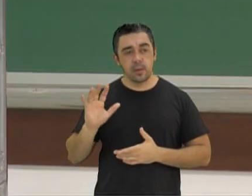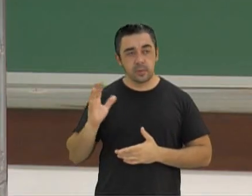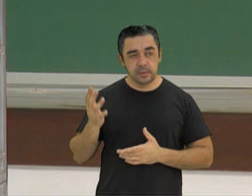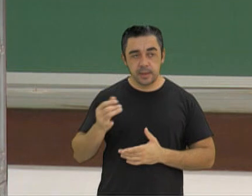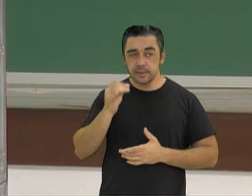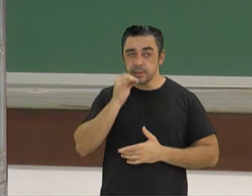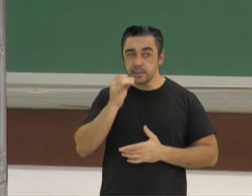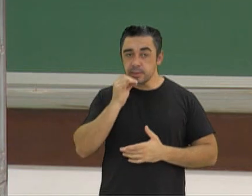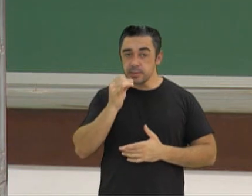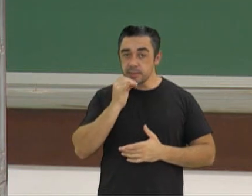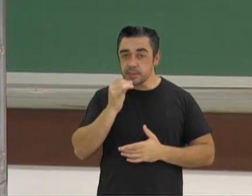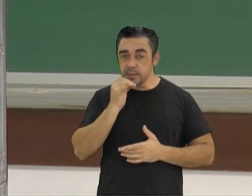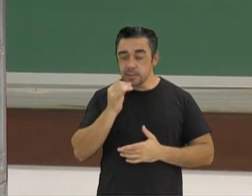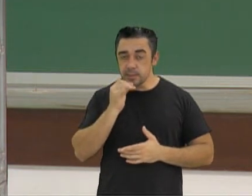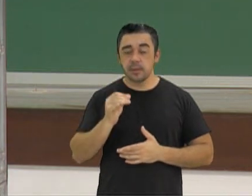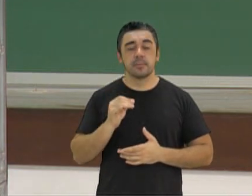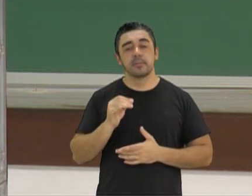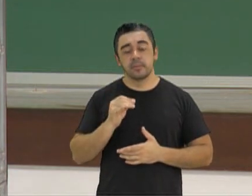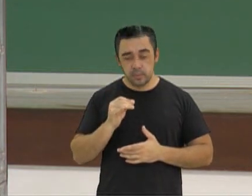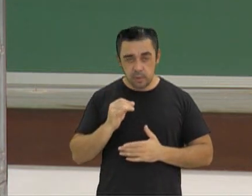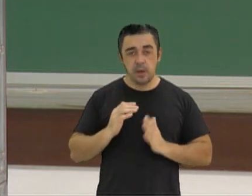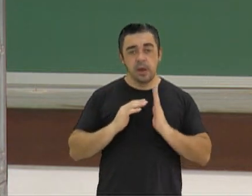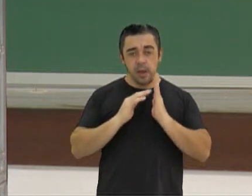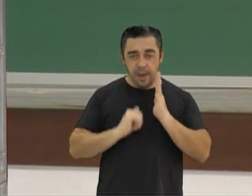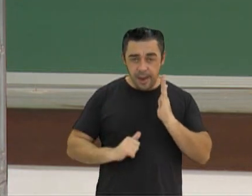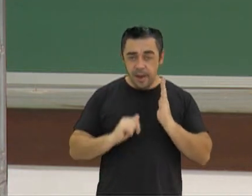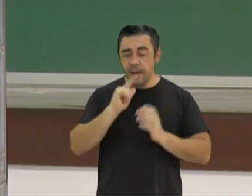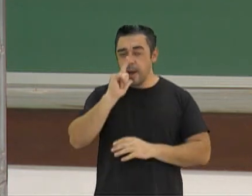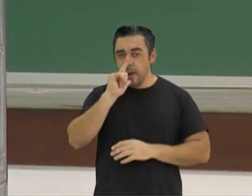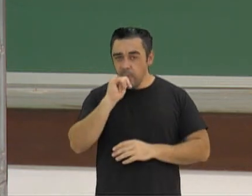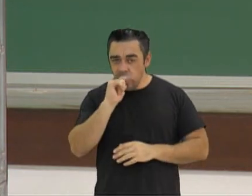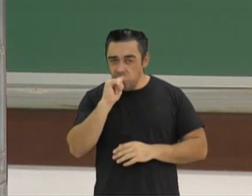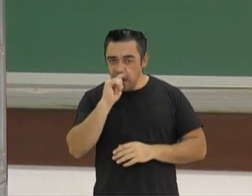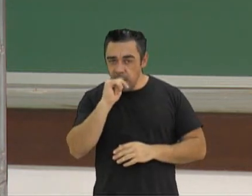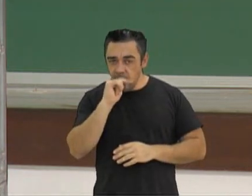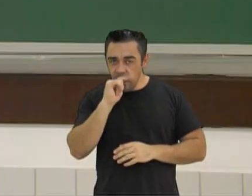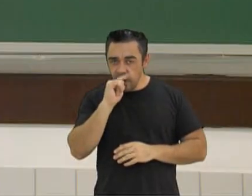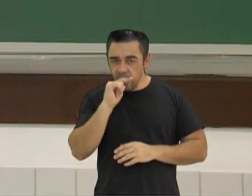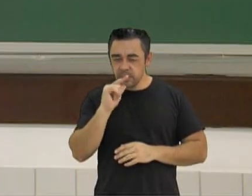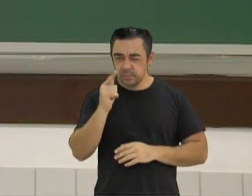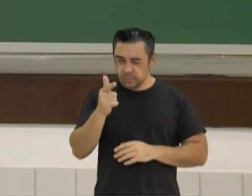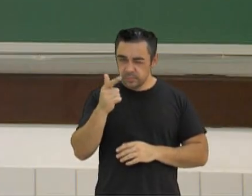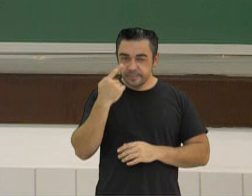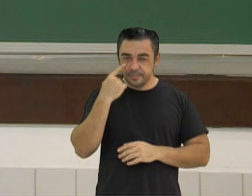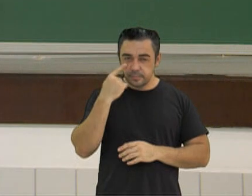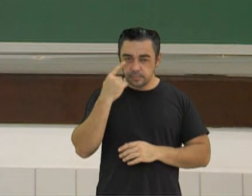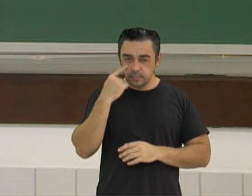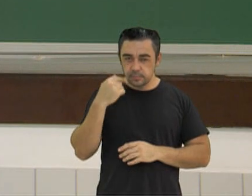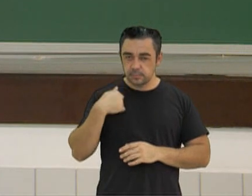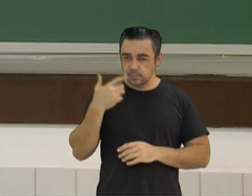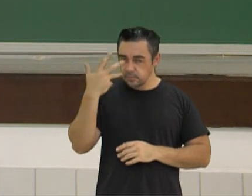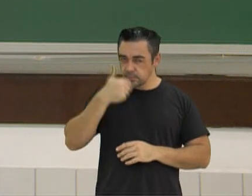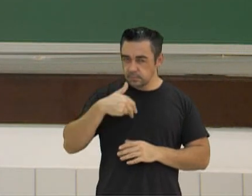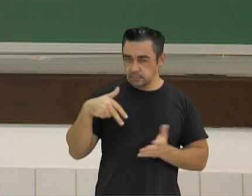acontece, a eliminação, acontece a retirada de água. Gostou, né? Trava na beleza. Então, opa!